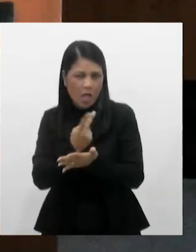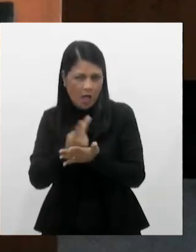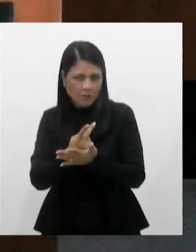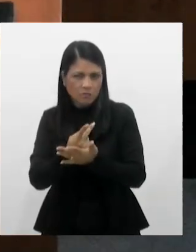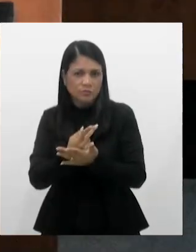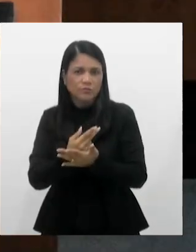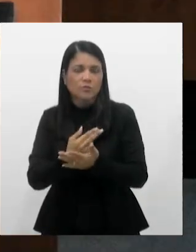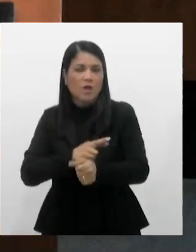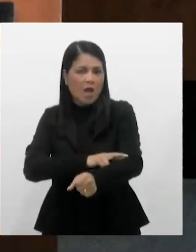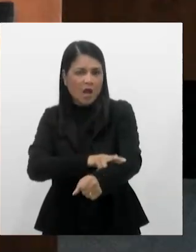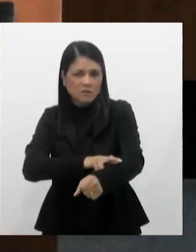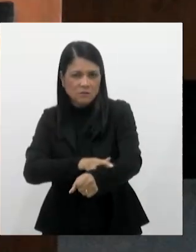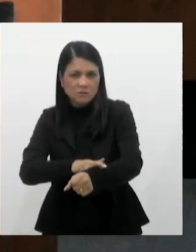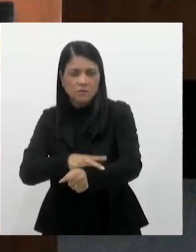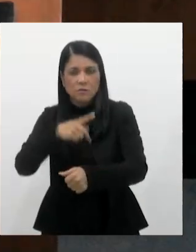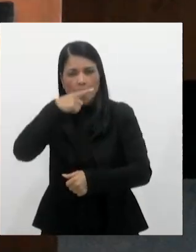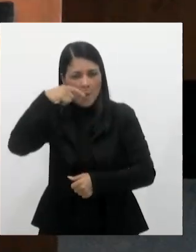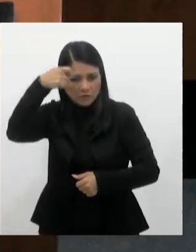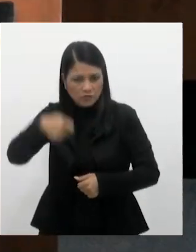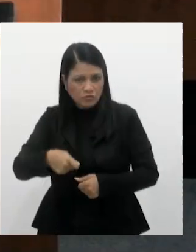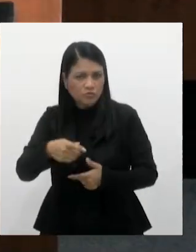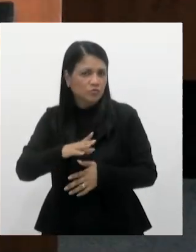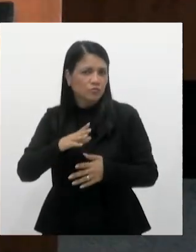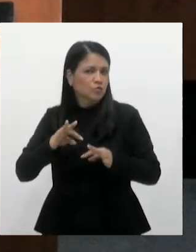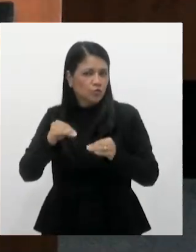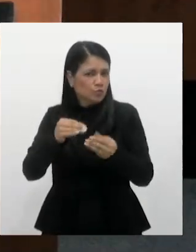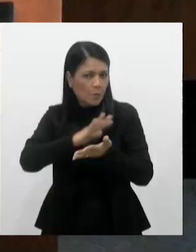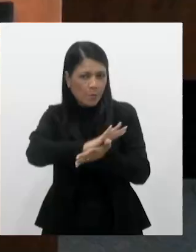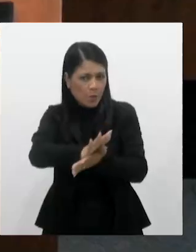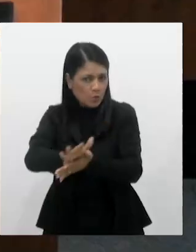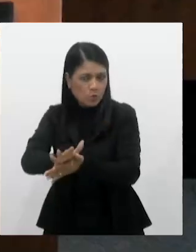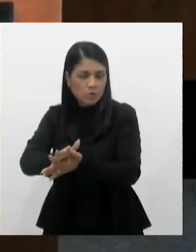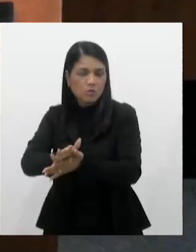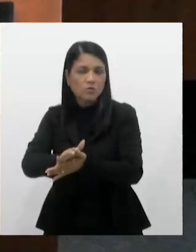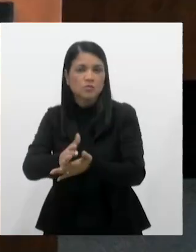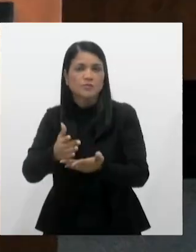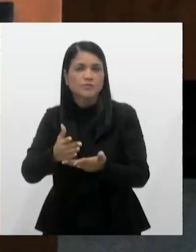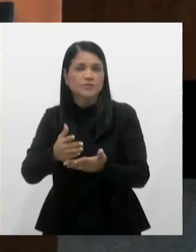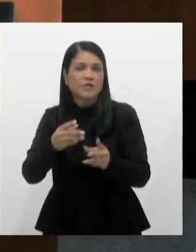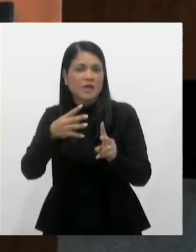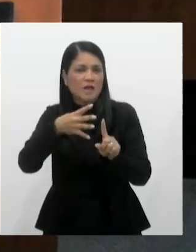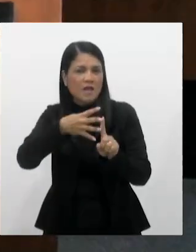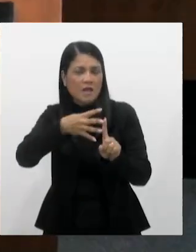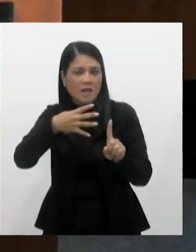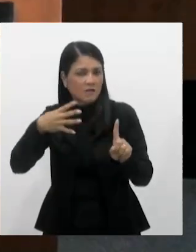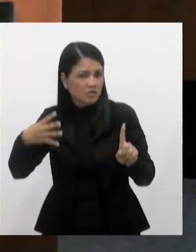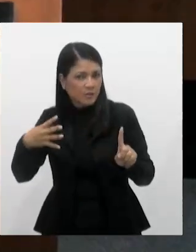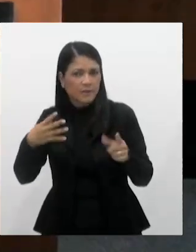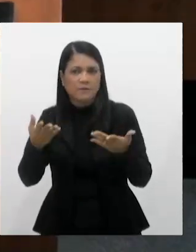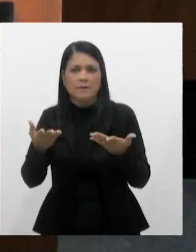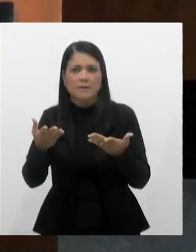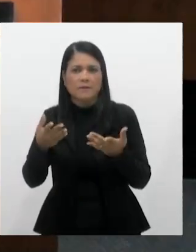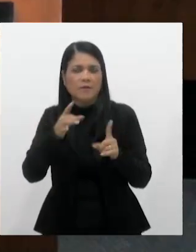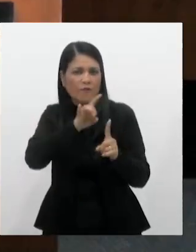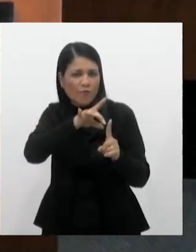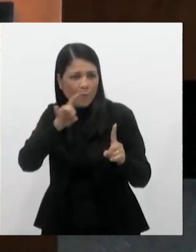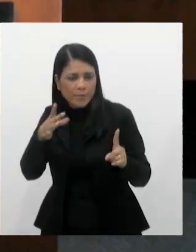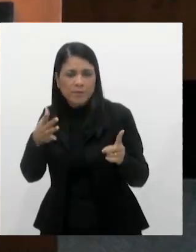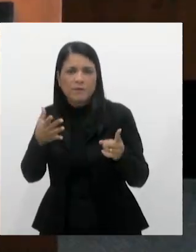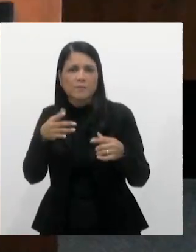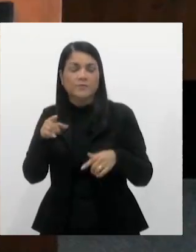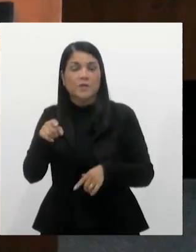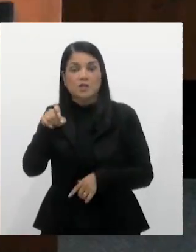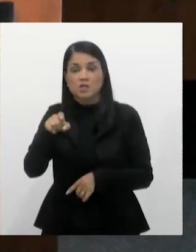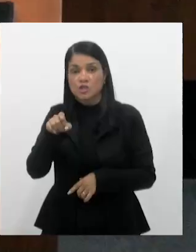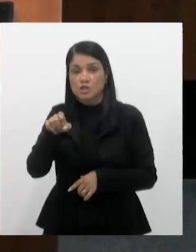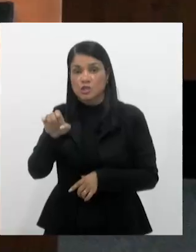Racismo, machismo, né? Antissemitismo, LGBTfobia. A